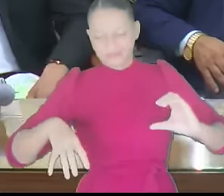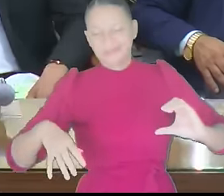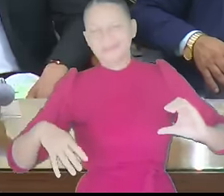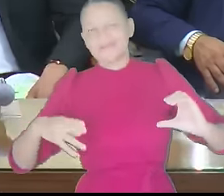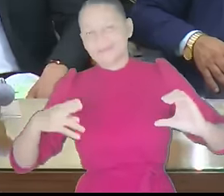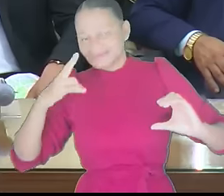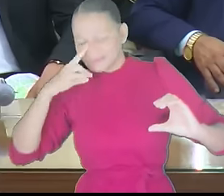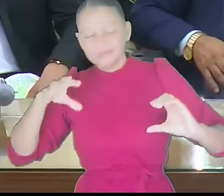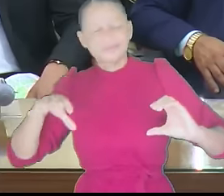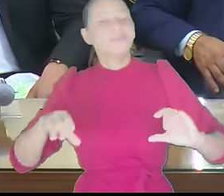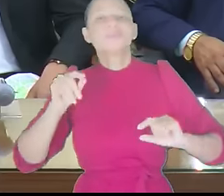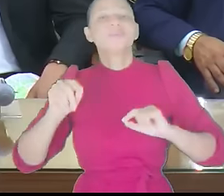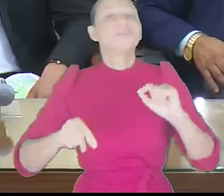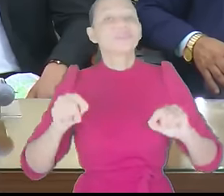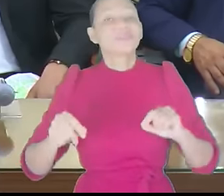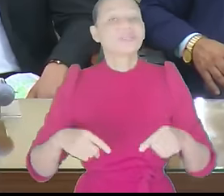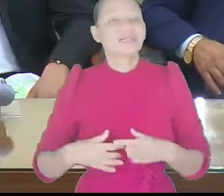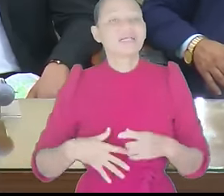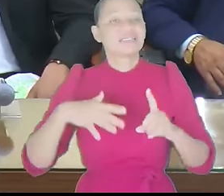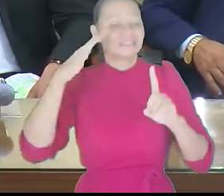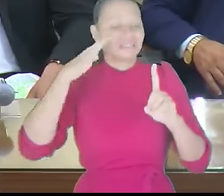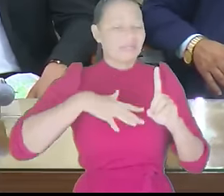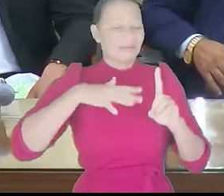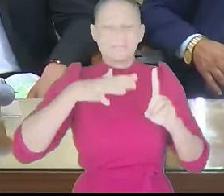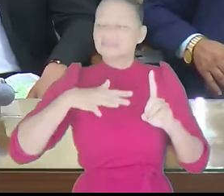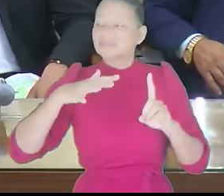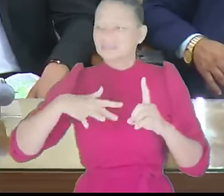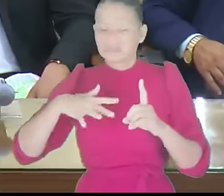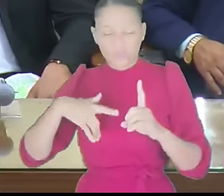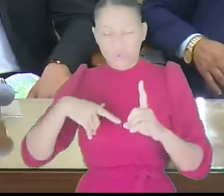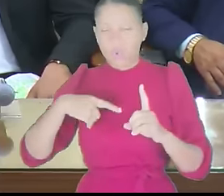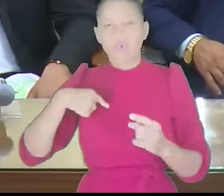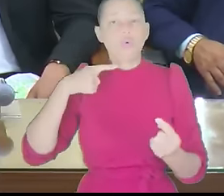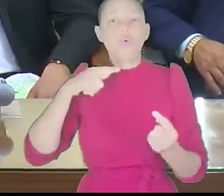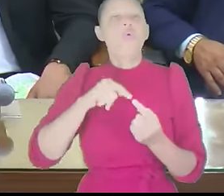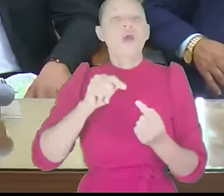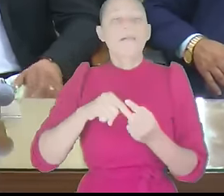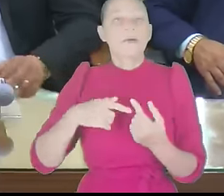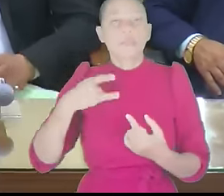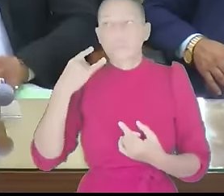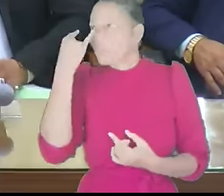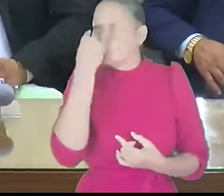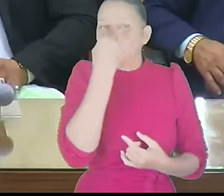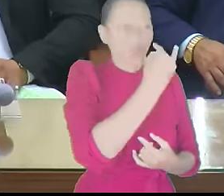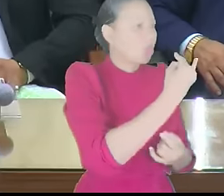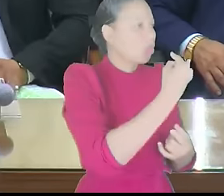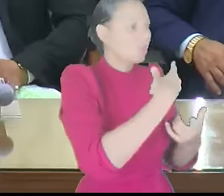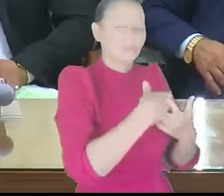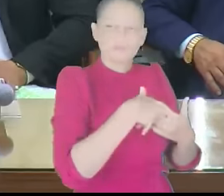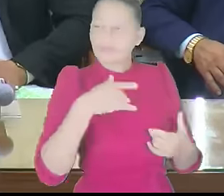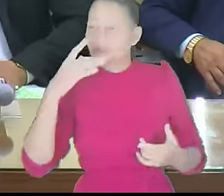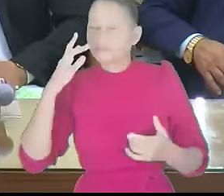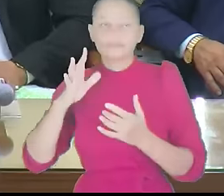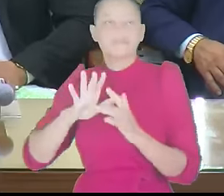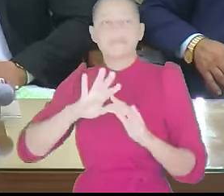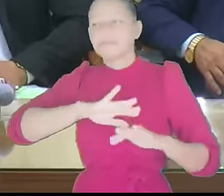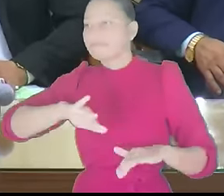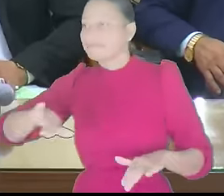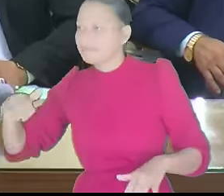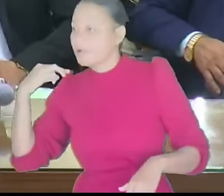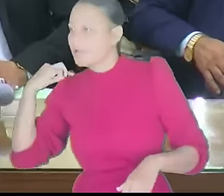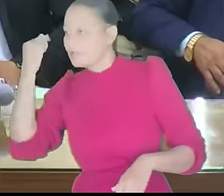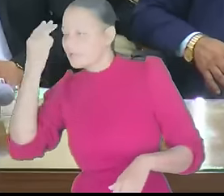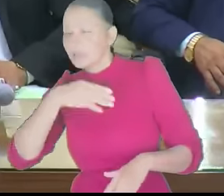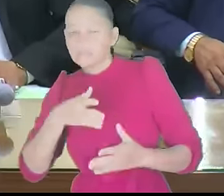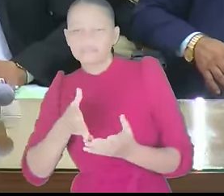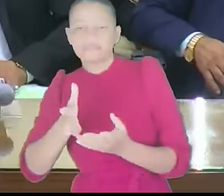O que é uma idolatria? É tudo aquilo que tira as pessoas de Deus. É verdade ou não é? Que desvia as pessoas de Cristo. Desviar o Cristo para Maria. Desviar o Cristo para